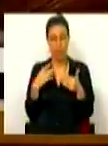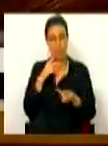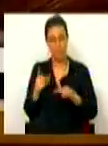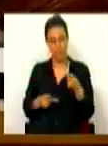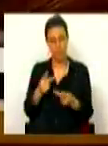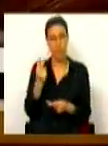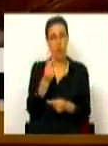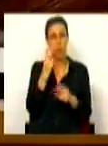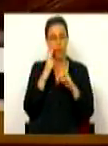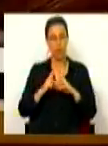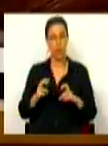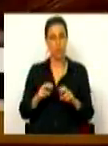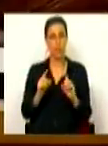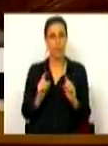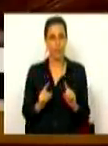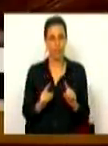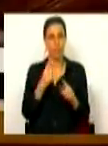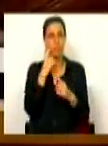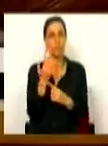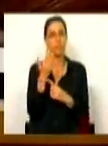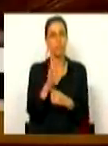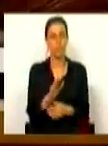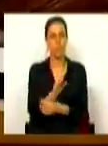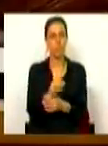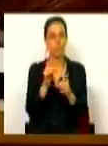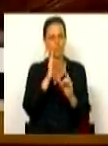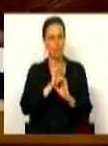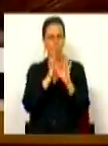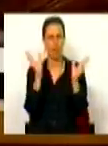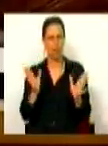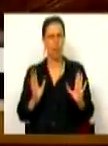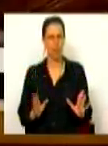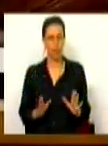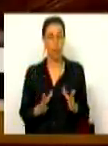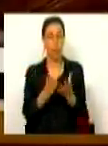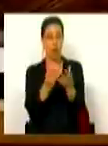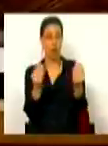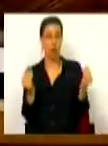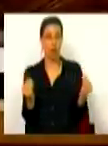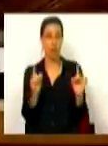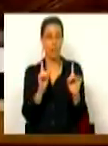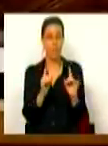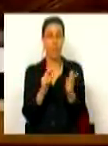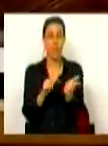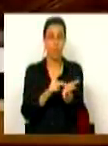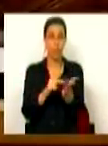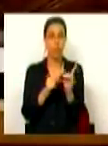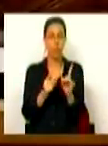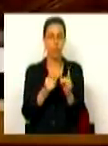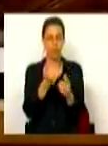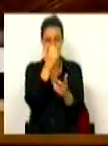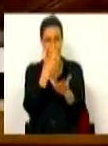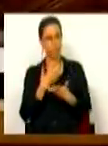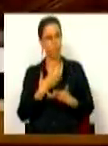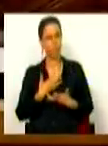avaliação das unidades de investigação ilustrou isso claramente. Para muitos, a espera foi